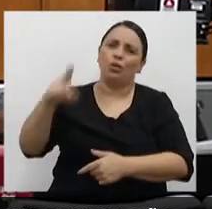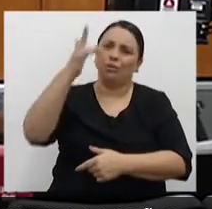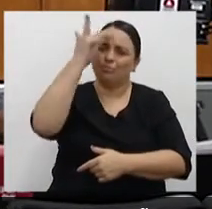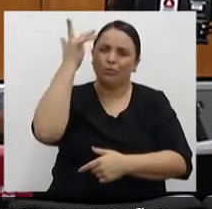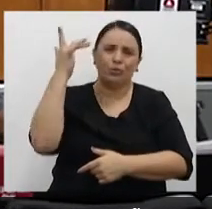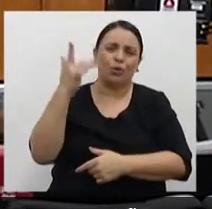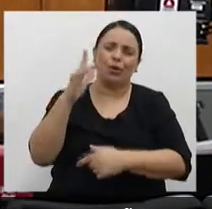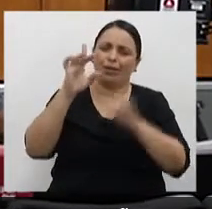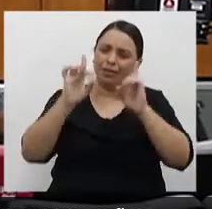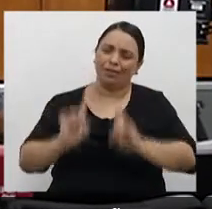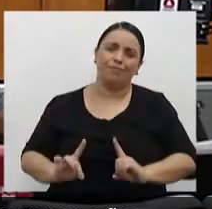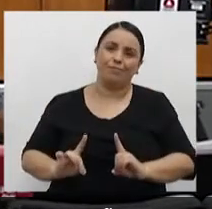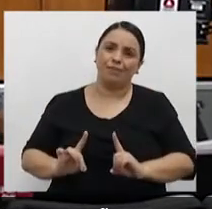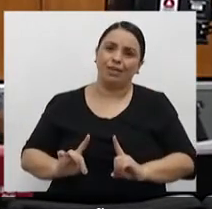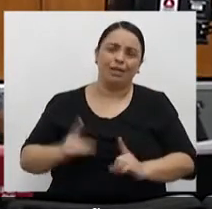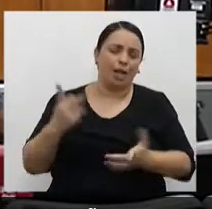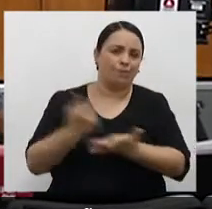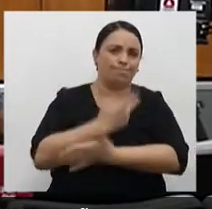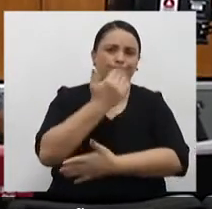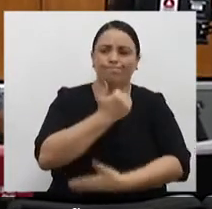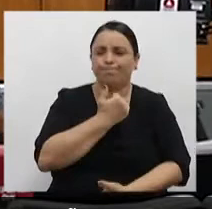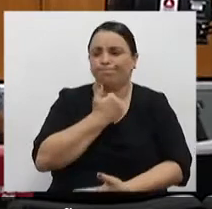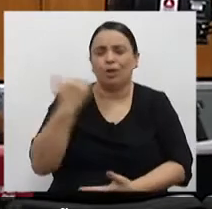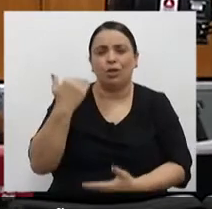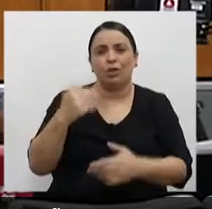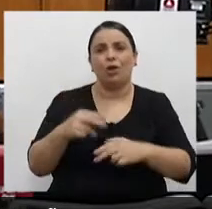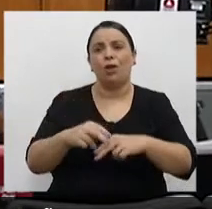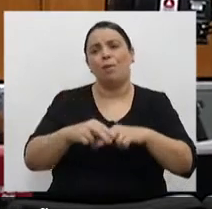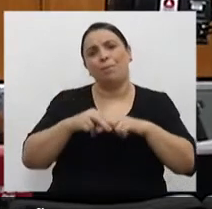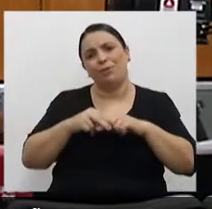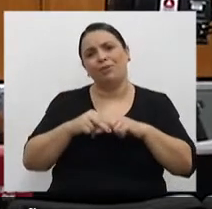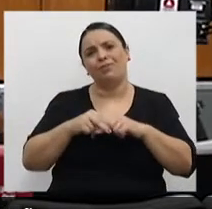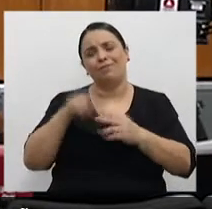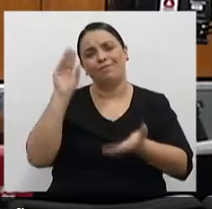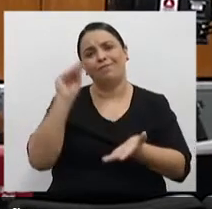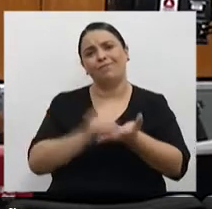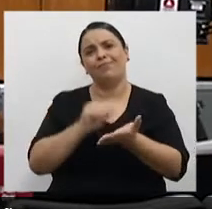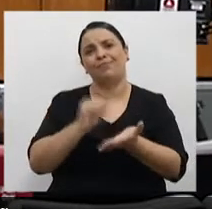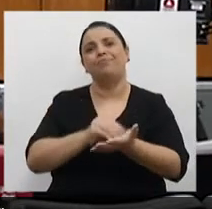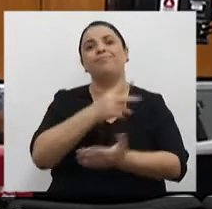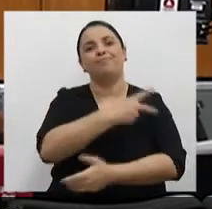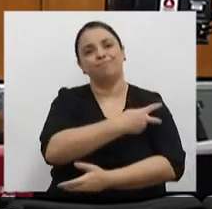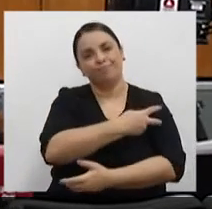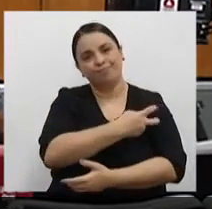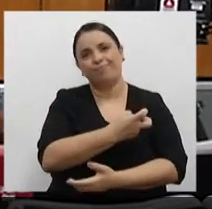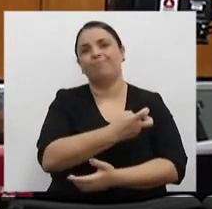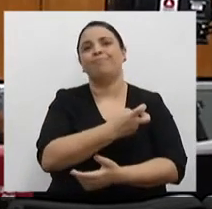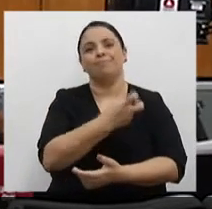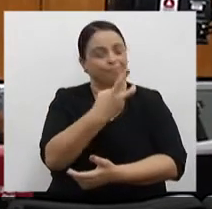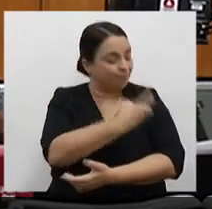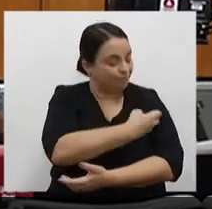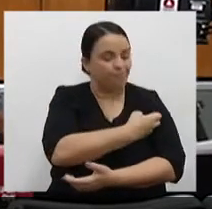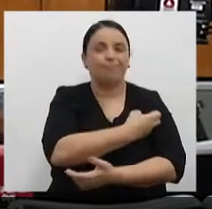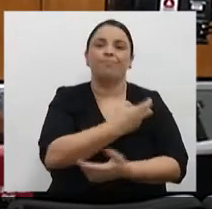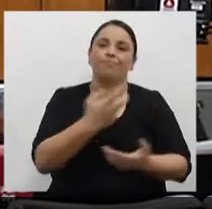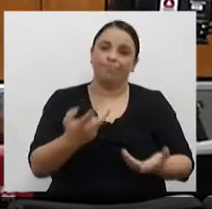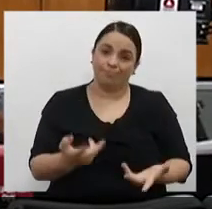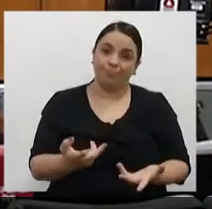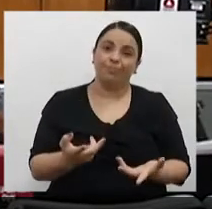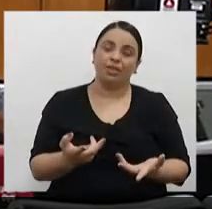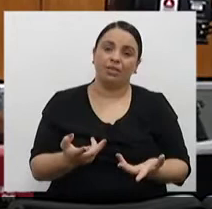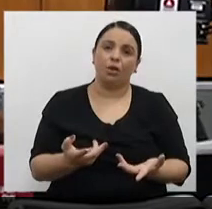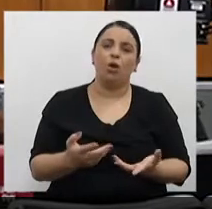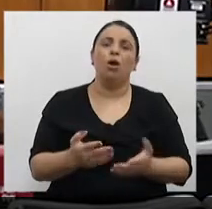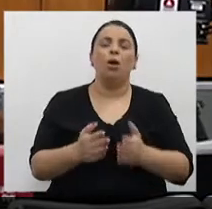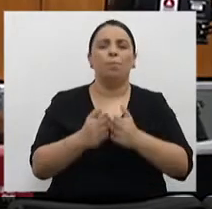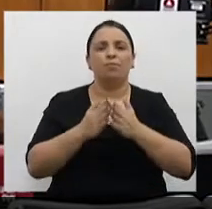deficiência que foram tiradas do nosso convívio por não terem recebido as doses da vacina. Então, por gentileza, 1 minuto